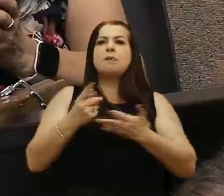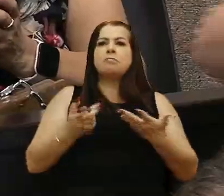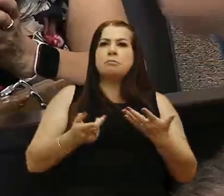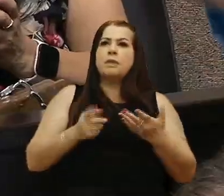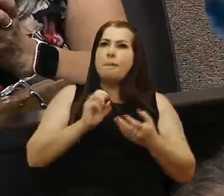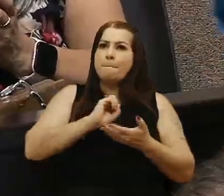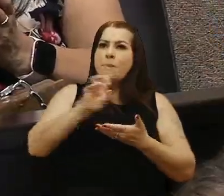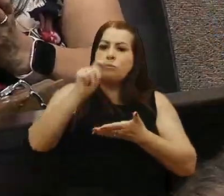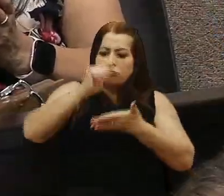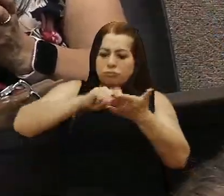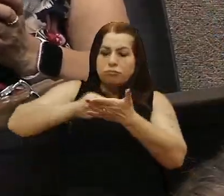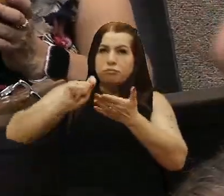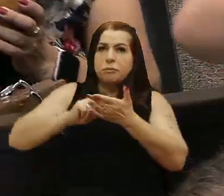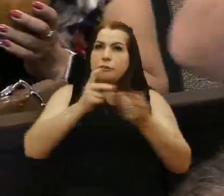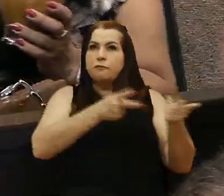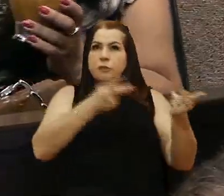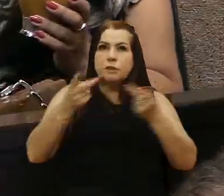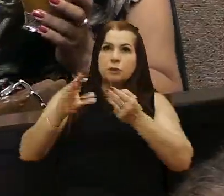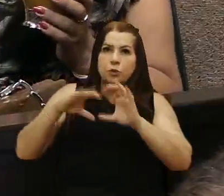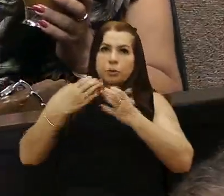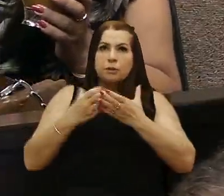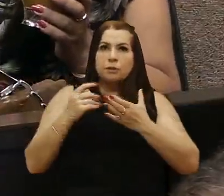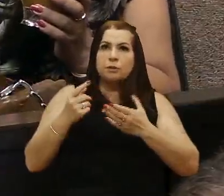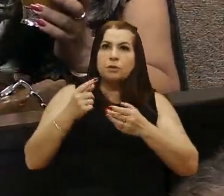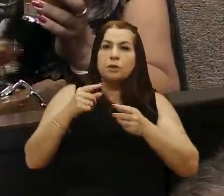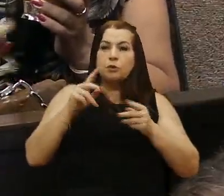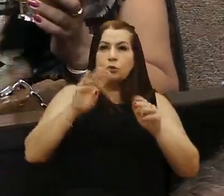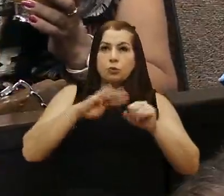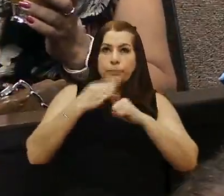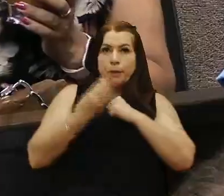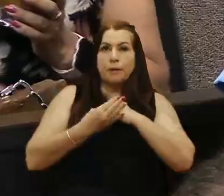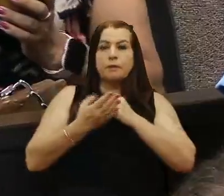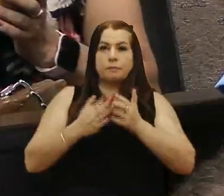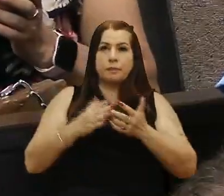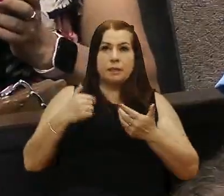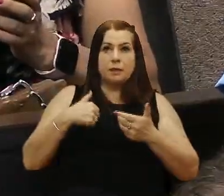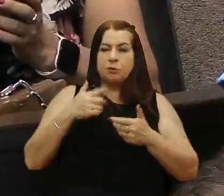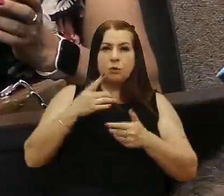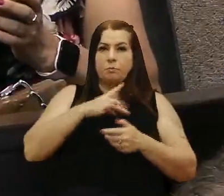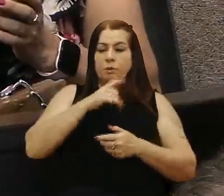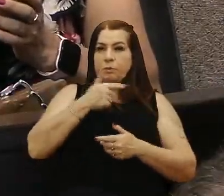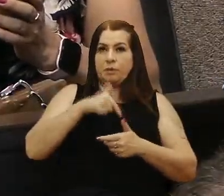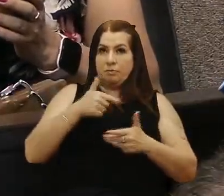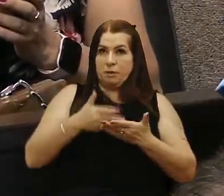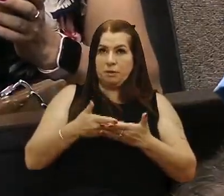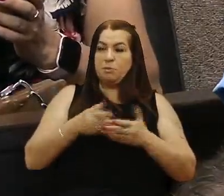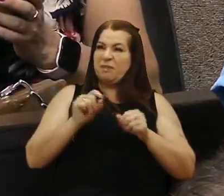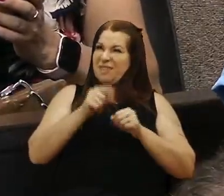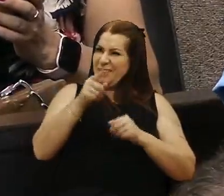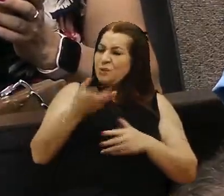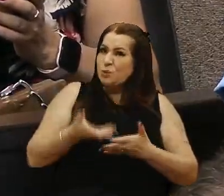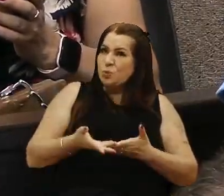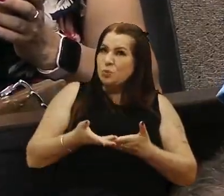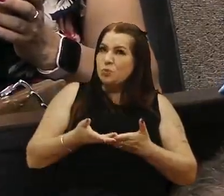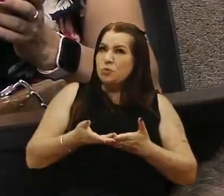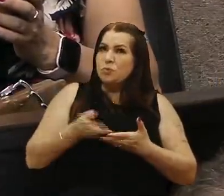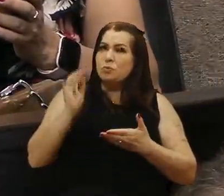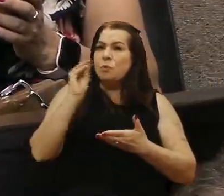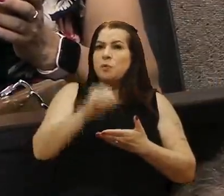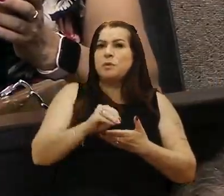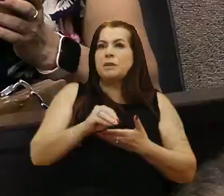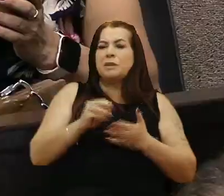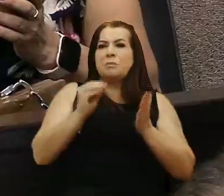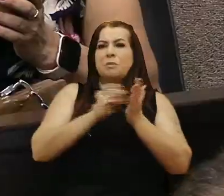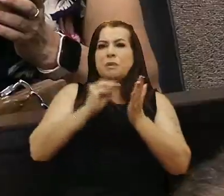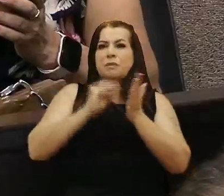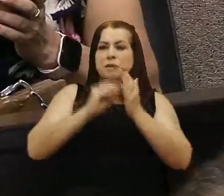mando indicação, visito as comunidades, estou nos bairros. Então, eu não tenho medo de trabalho, mas fazer isso, né, colocar, é uma